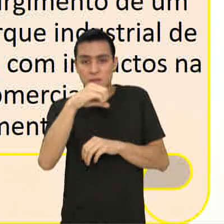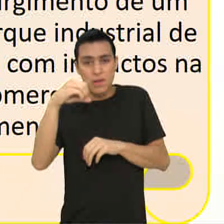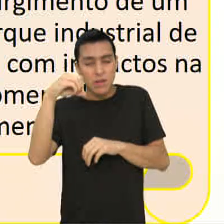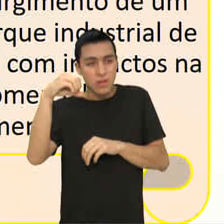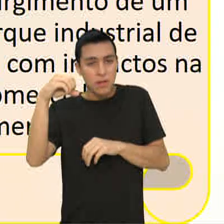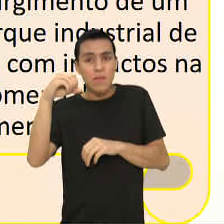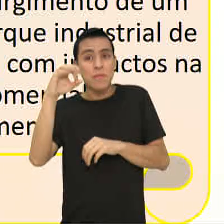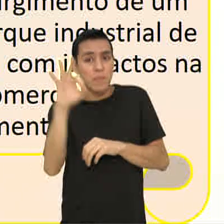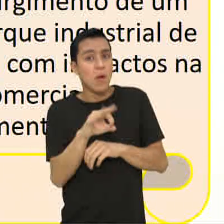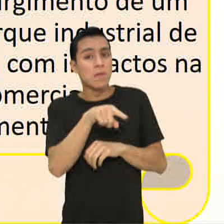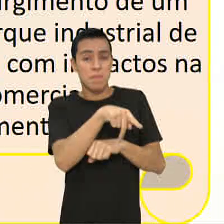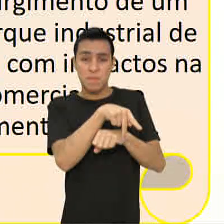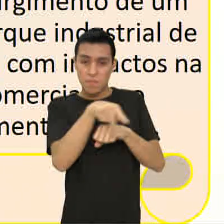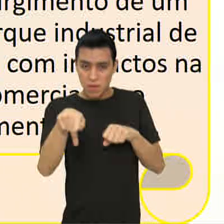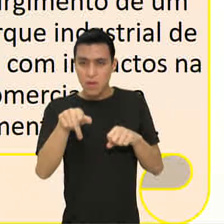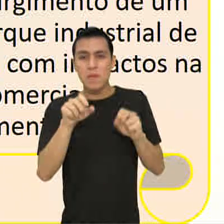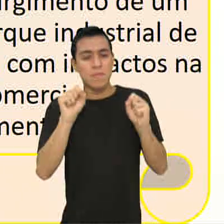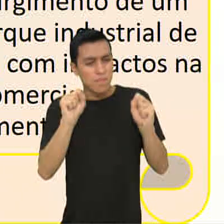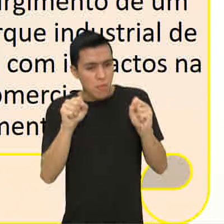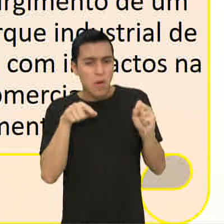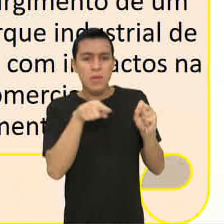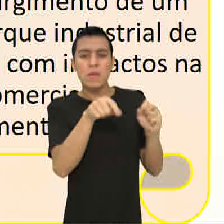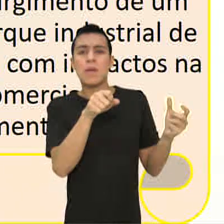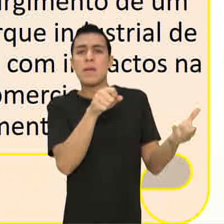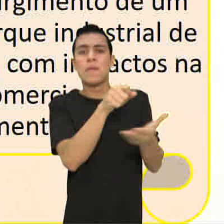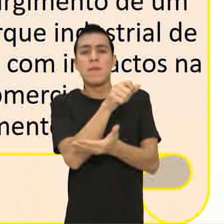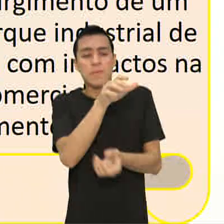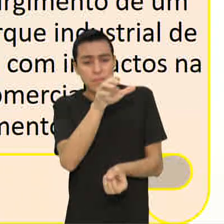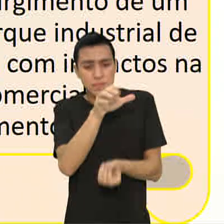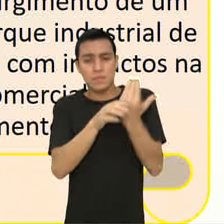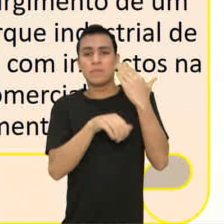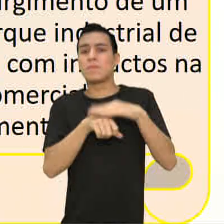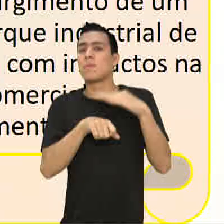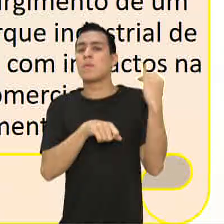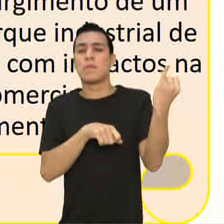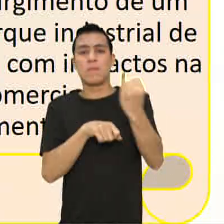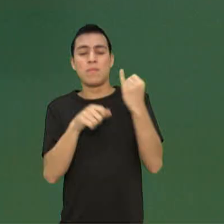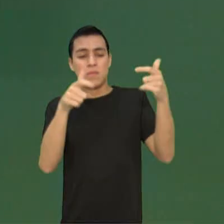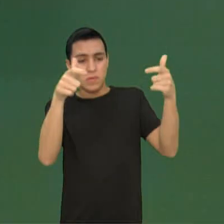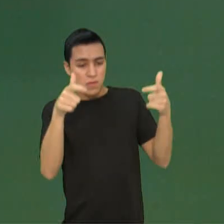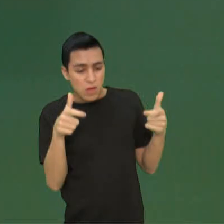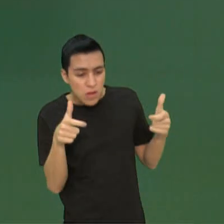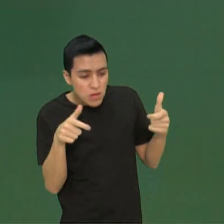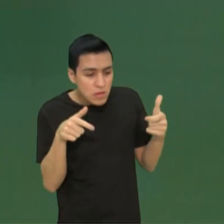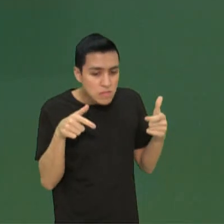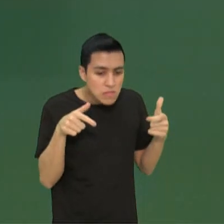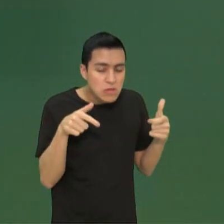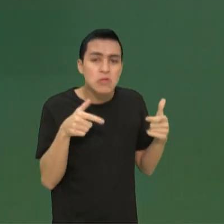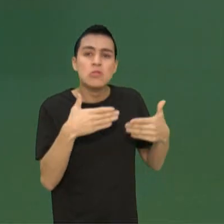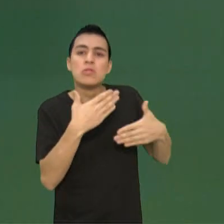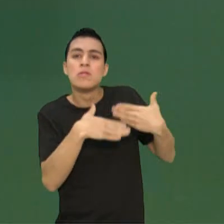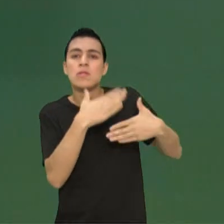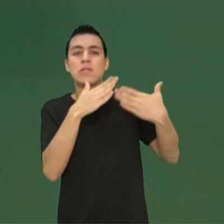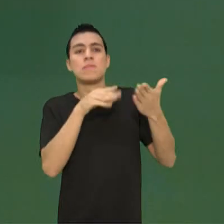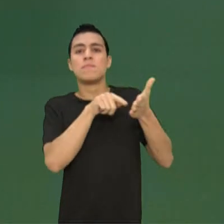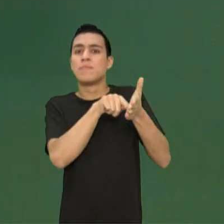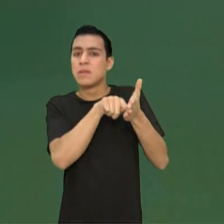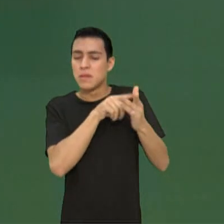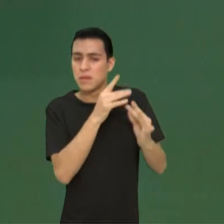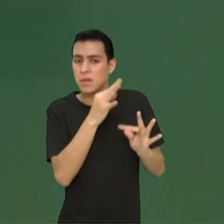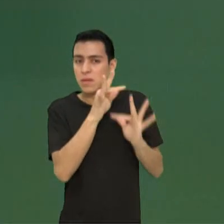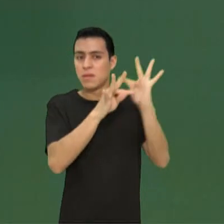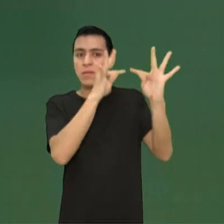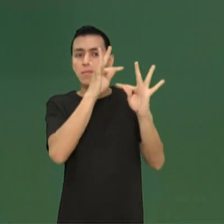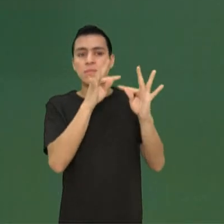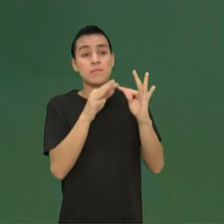99,99%. Poderiam servir de base para o surgimento de um importante parque industrial de alta tecnologia, com impactos